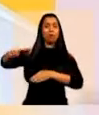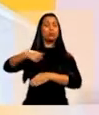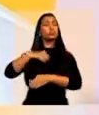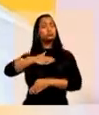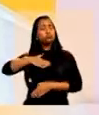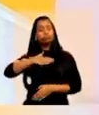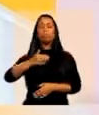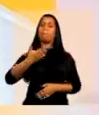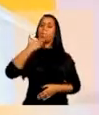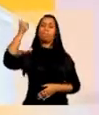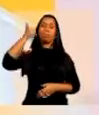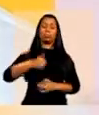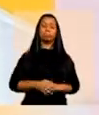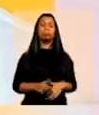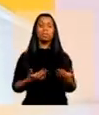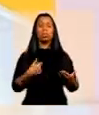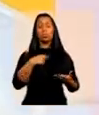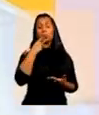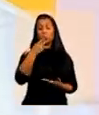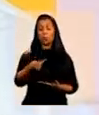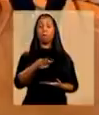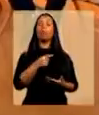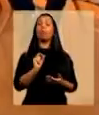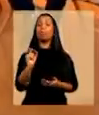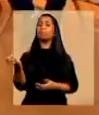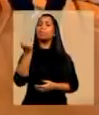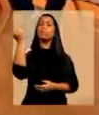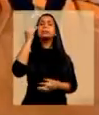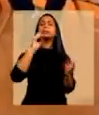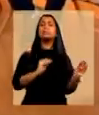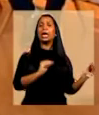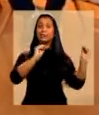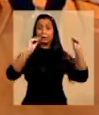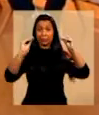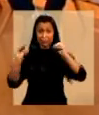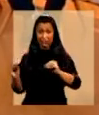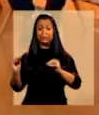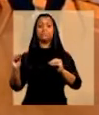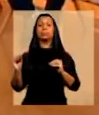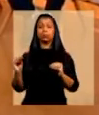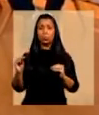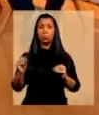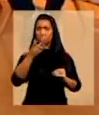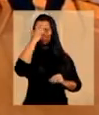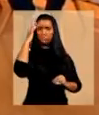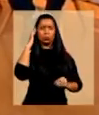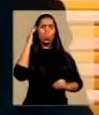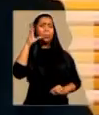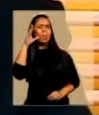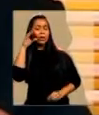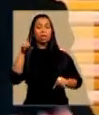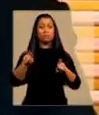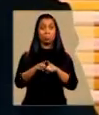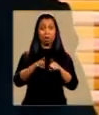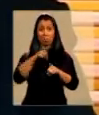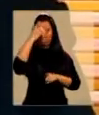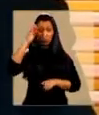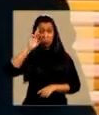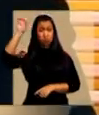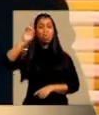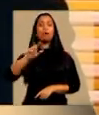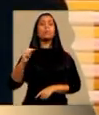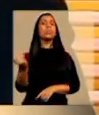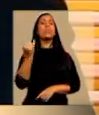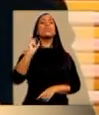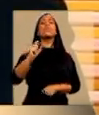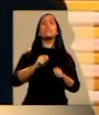eu gostava, nos projetos, foi maior. Eu costumo dizer que é importante a transição do empregado para o empreendedor. Sim.